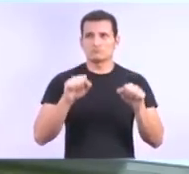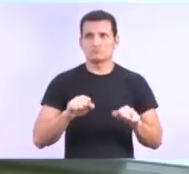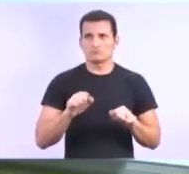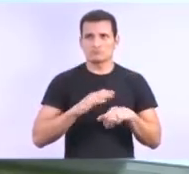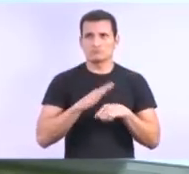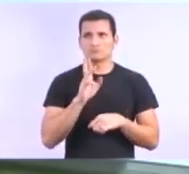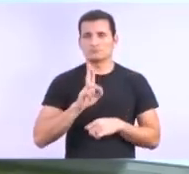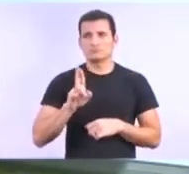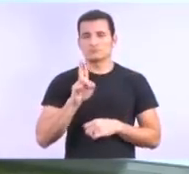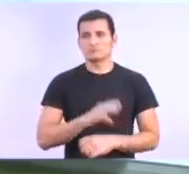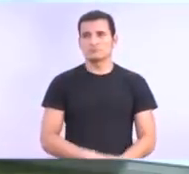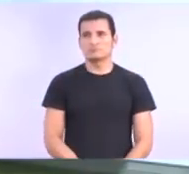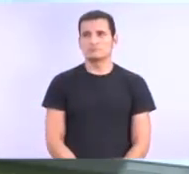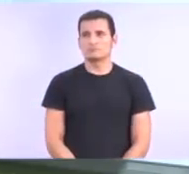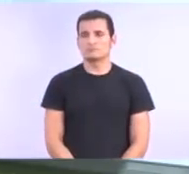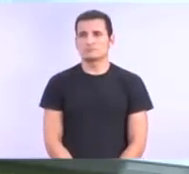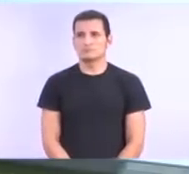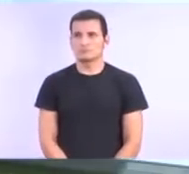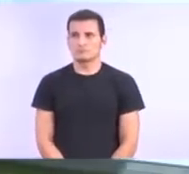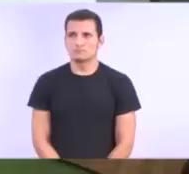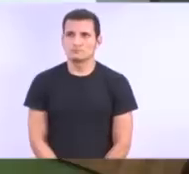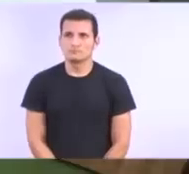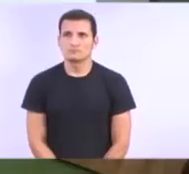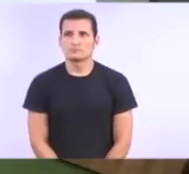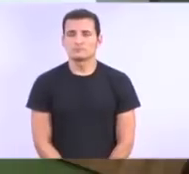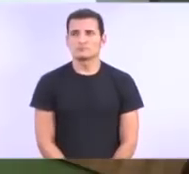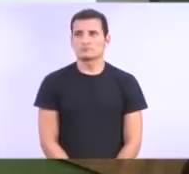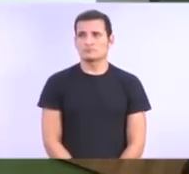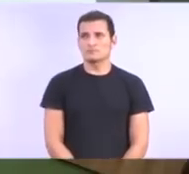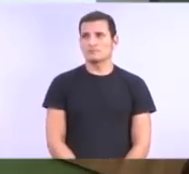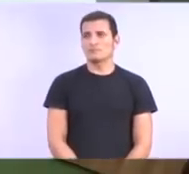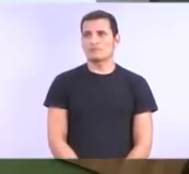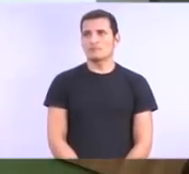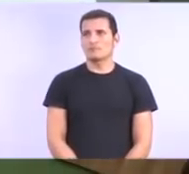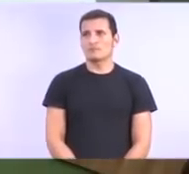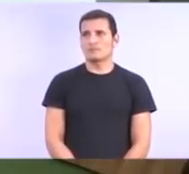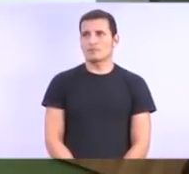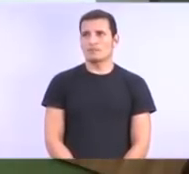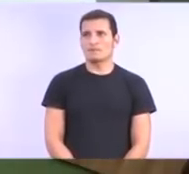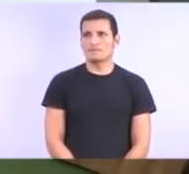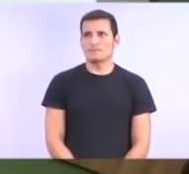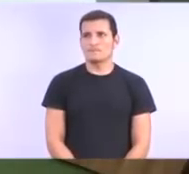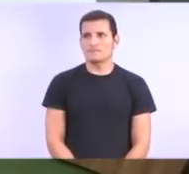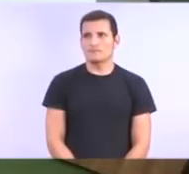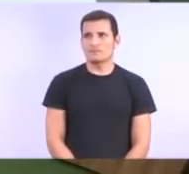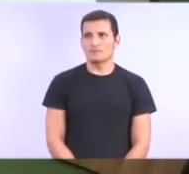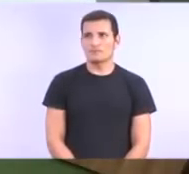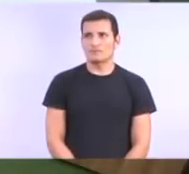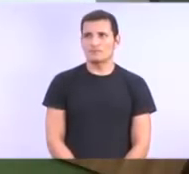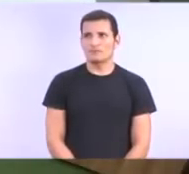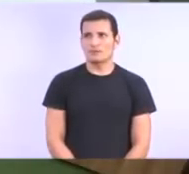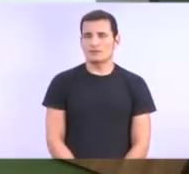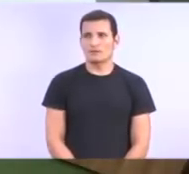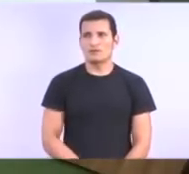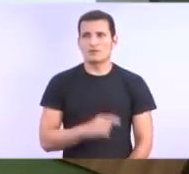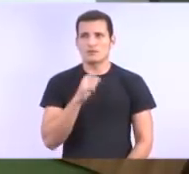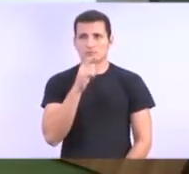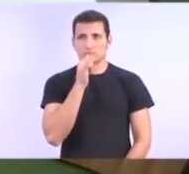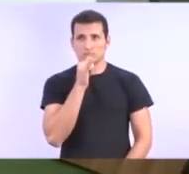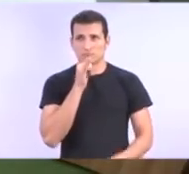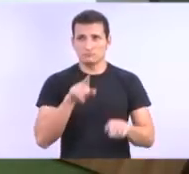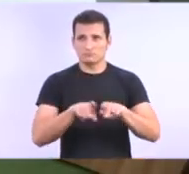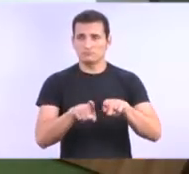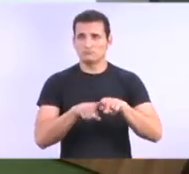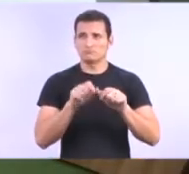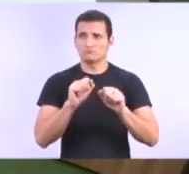né? Nesse exemplo aí a gente poderia também acrescentar aí aquela